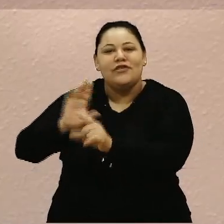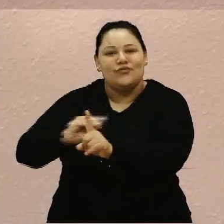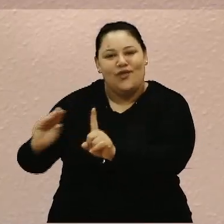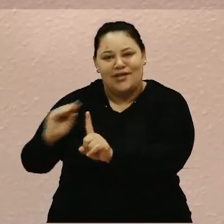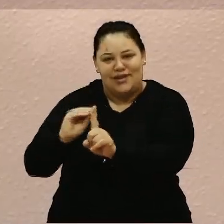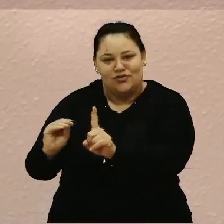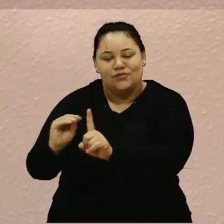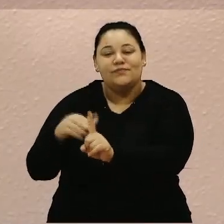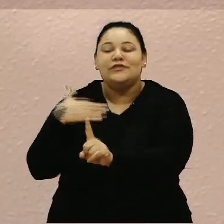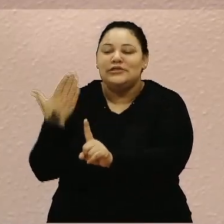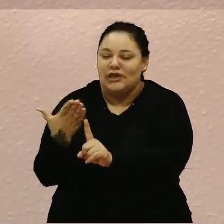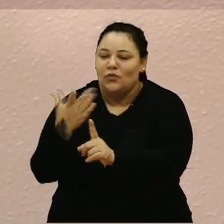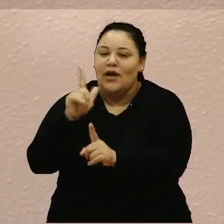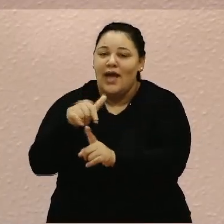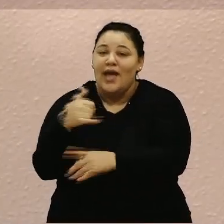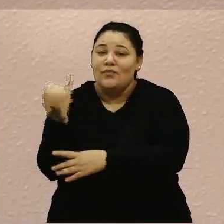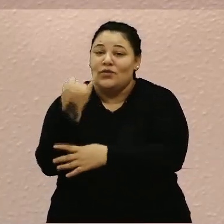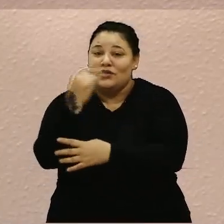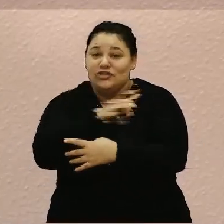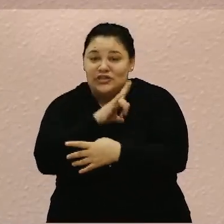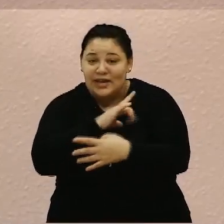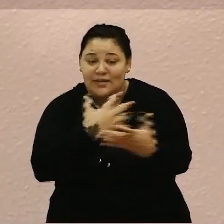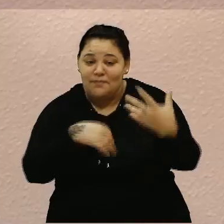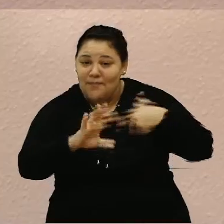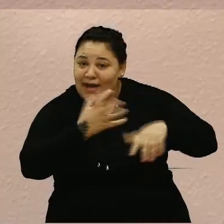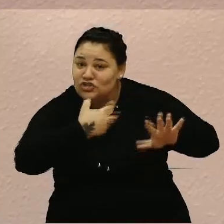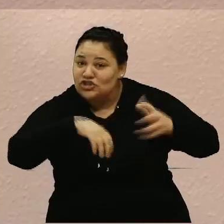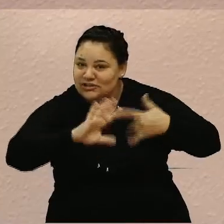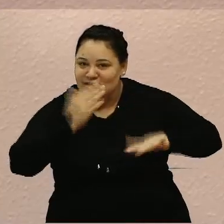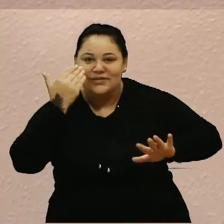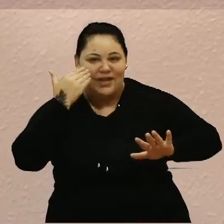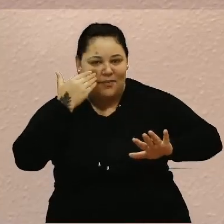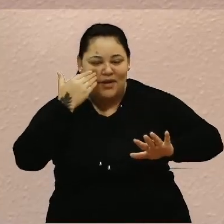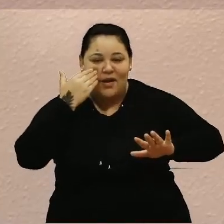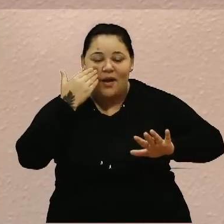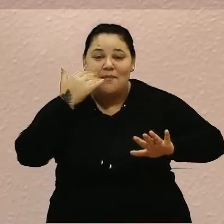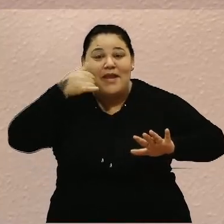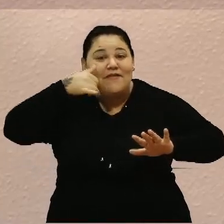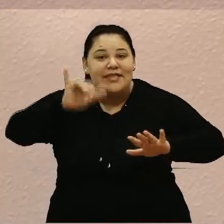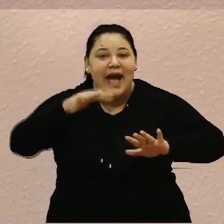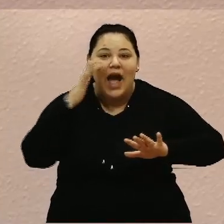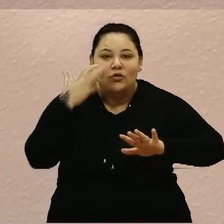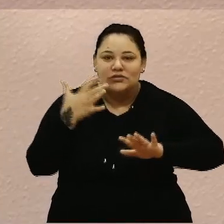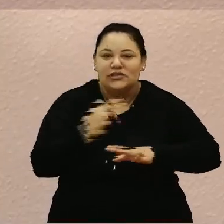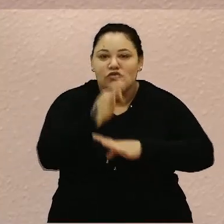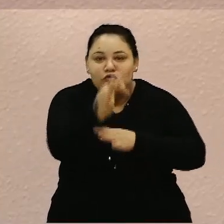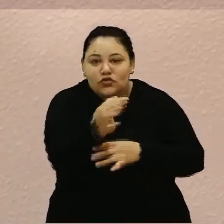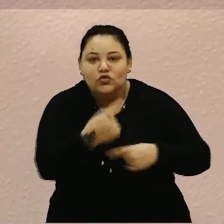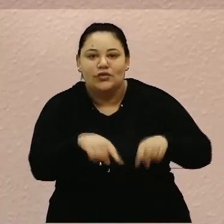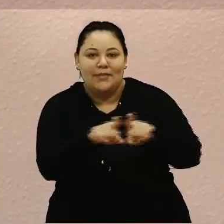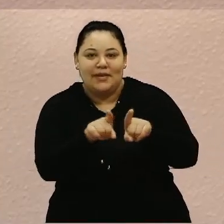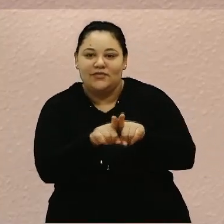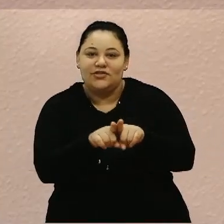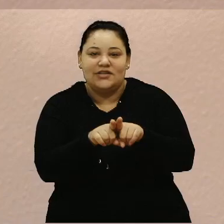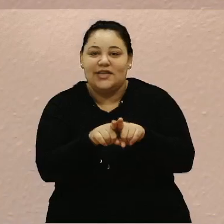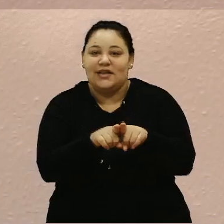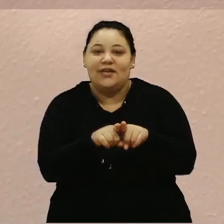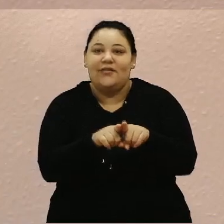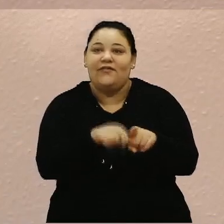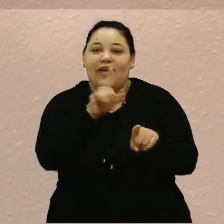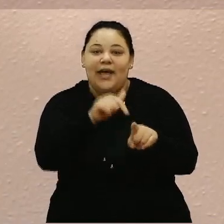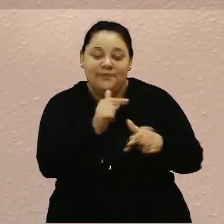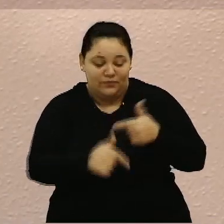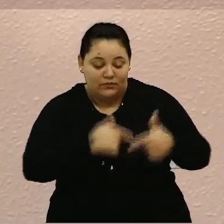é importante que a gente se coloque em relação a essas situações para que a gente evite, né, e trabalhe